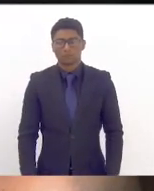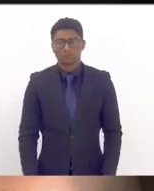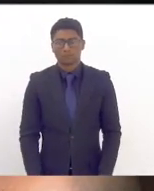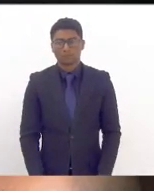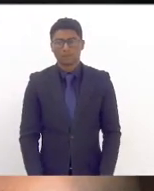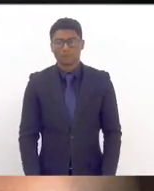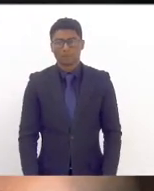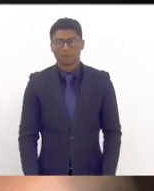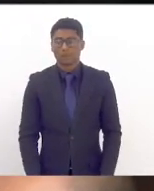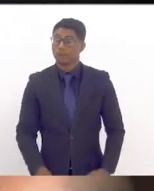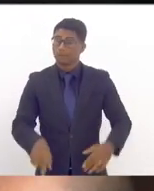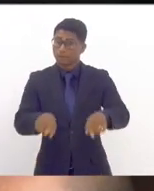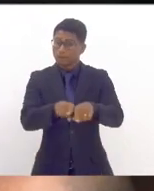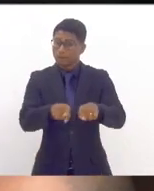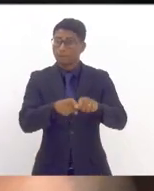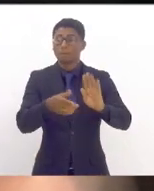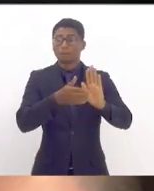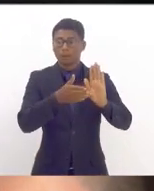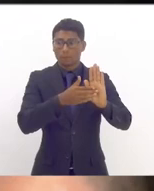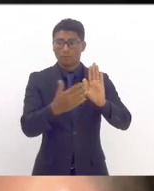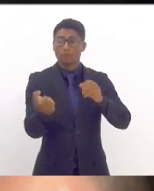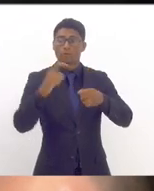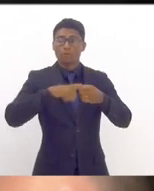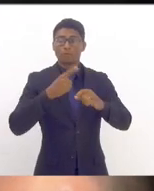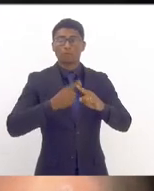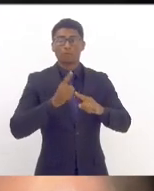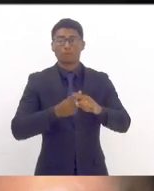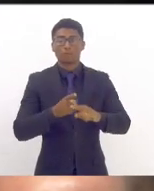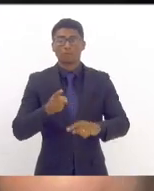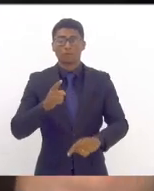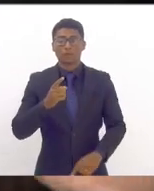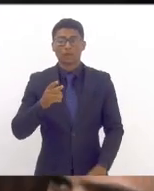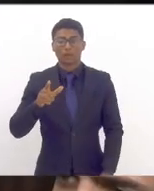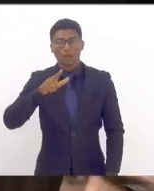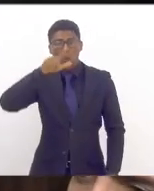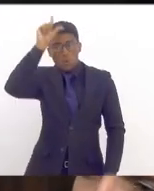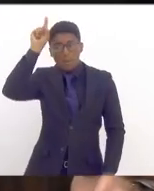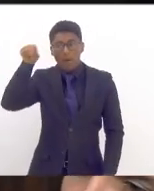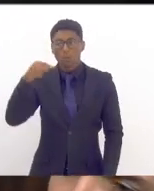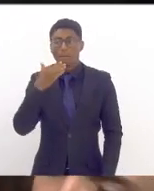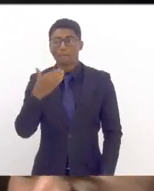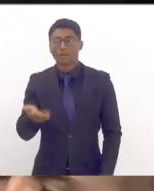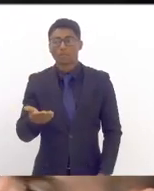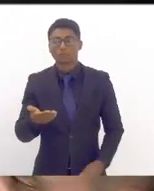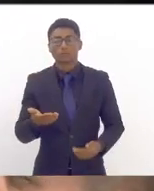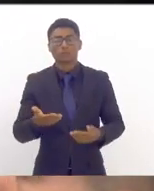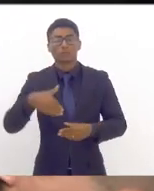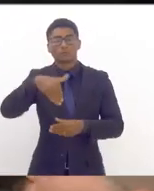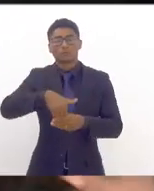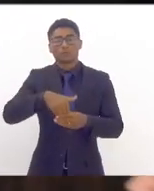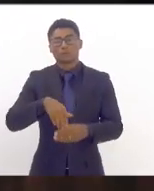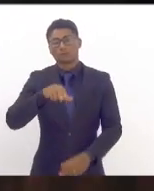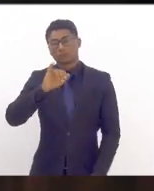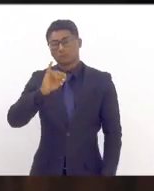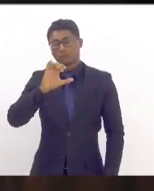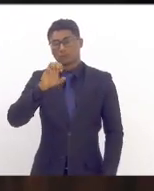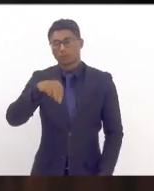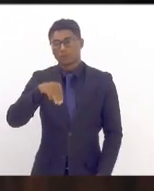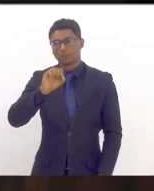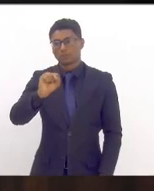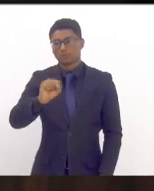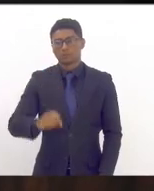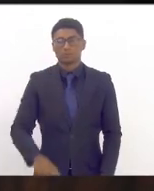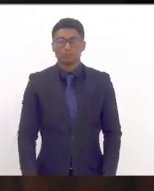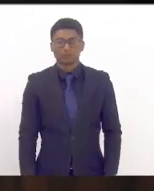esse retorno a pauta foi inclusive um pedido do deputado Luiz Paulo pediu para voltar tá